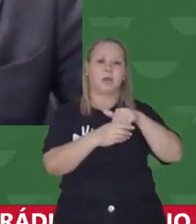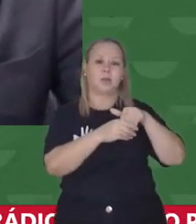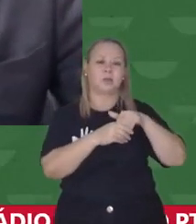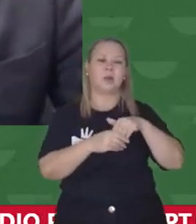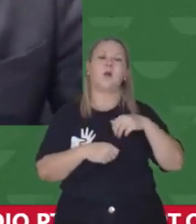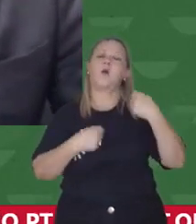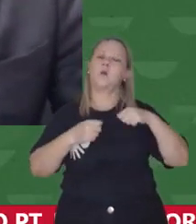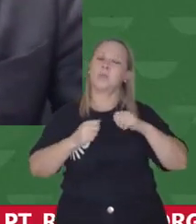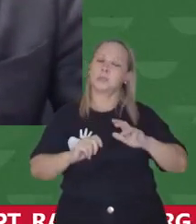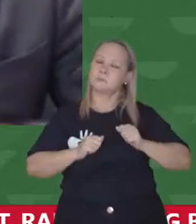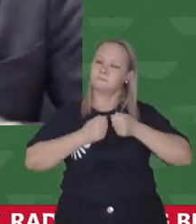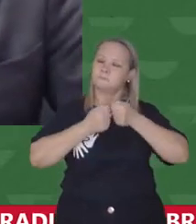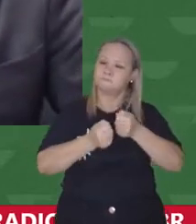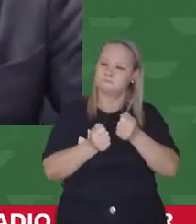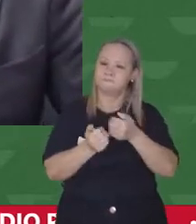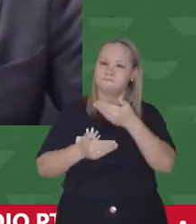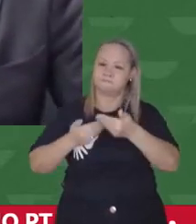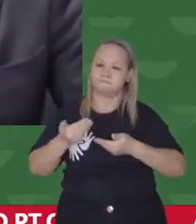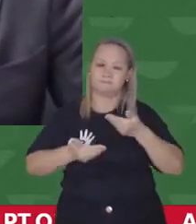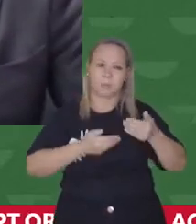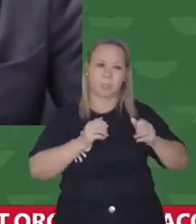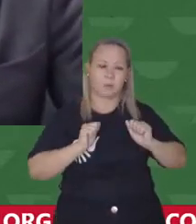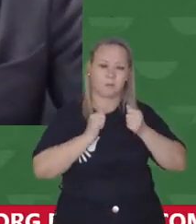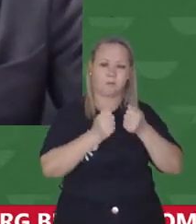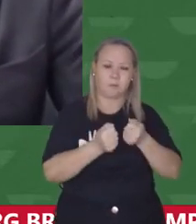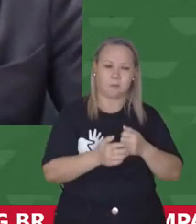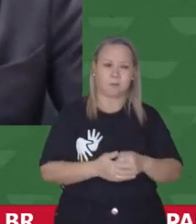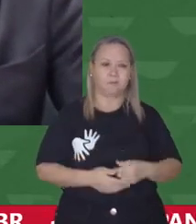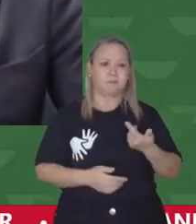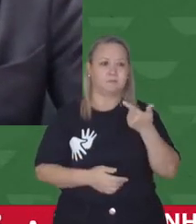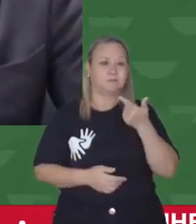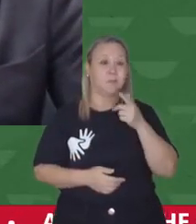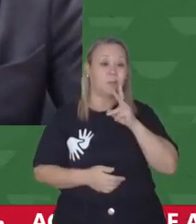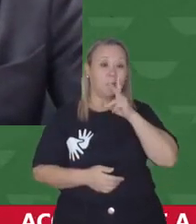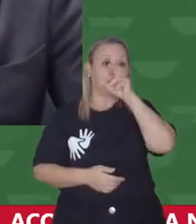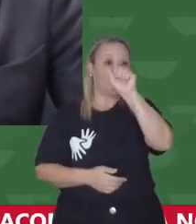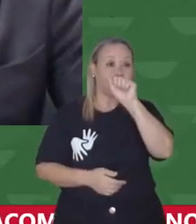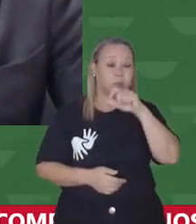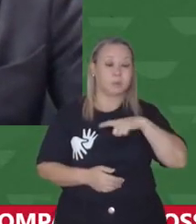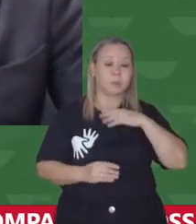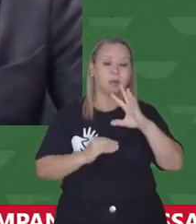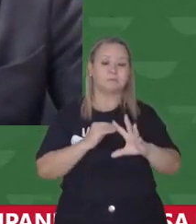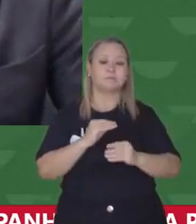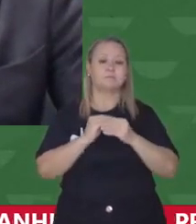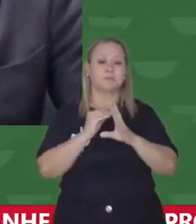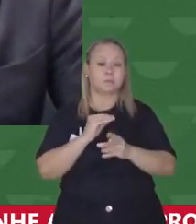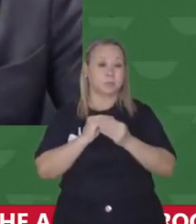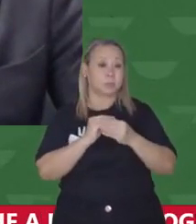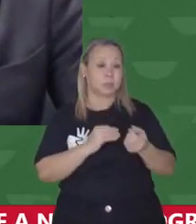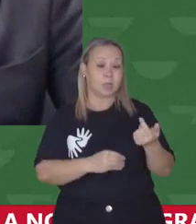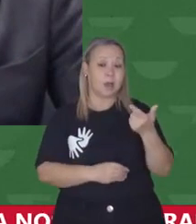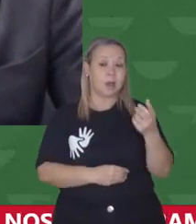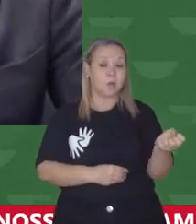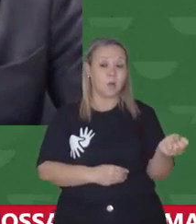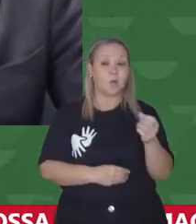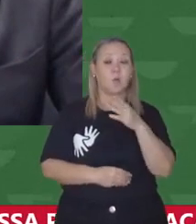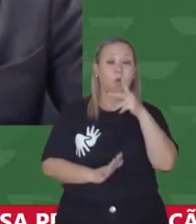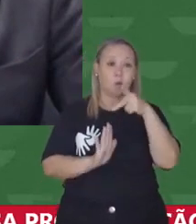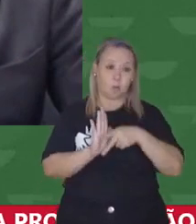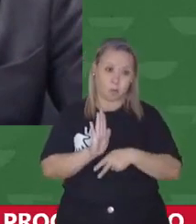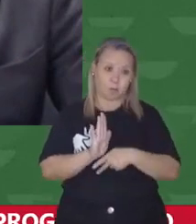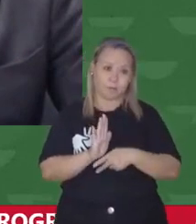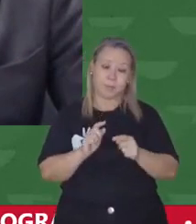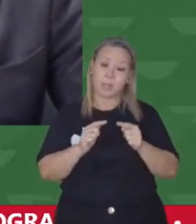de forças para implementar um novo plano. Então, eu acho que ninguém melhor do que a pessoa com experiência do presidente